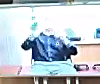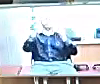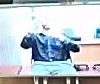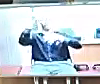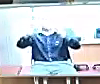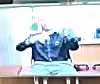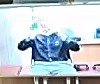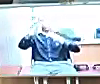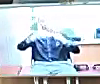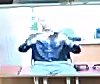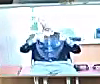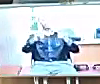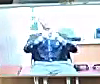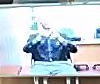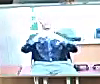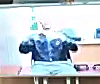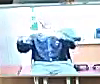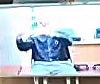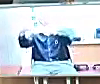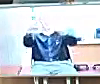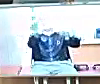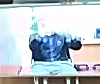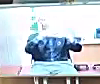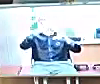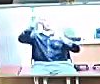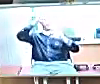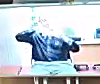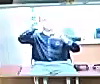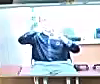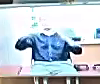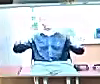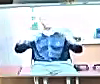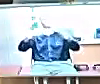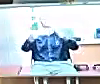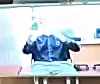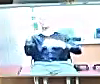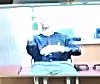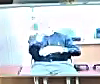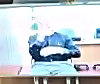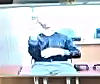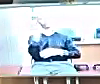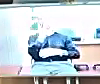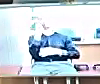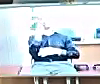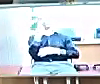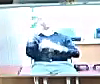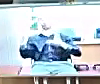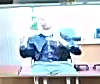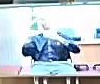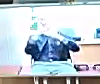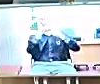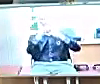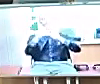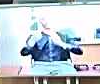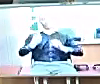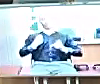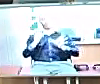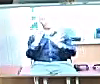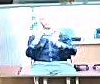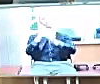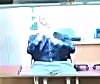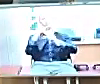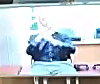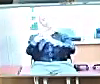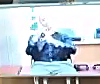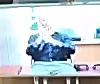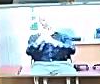representantes das entidades né o nosso objetivo mesmo é consensual os números pra que a